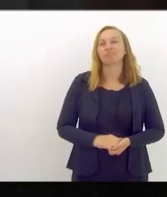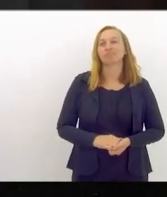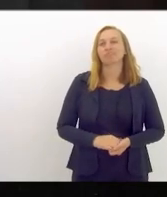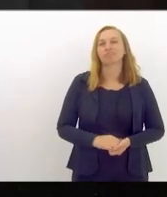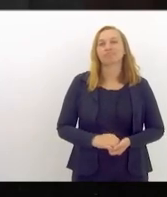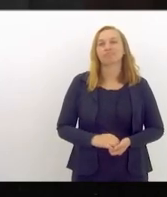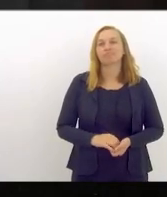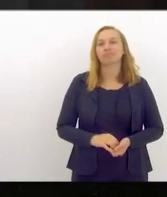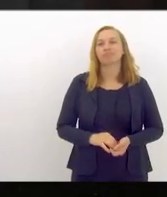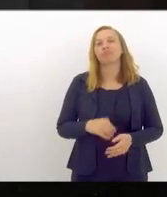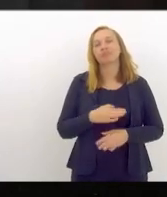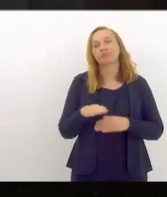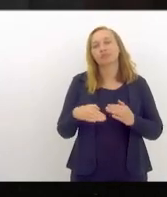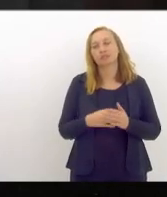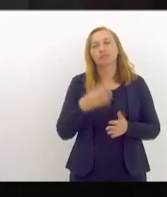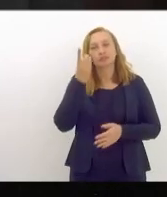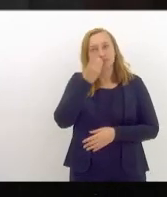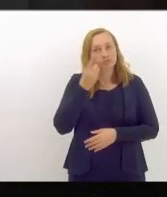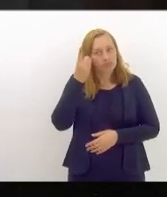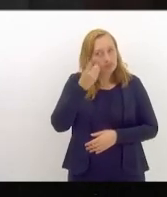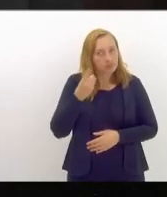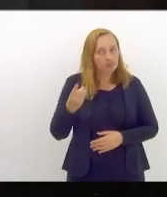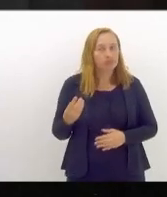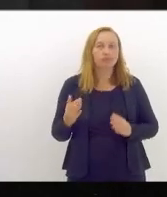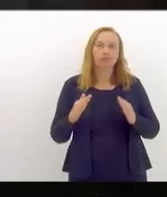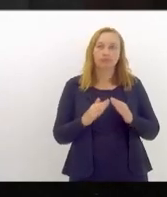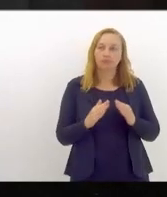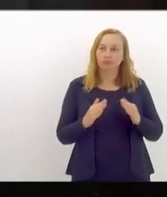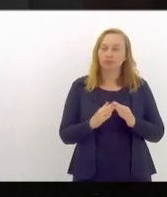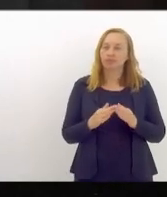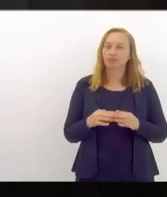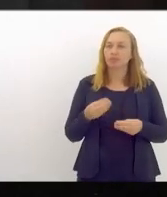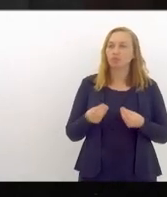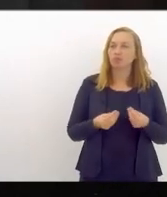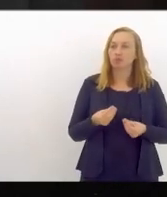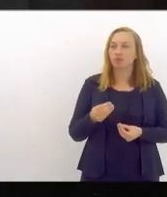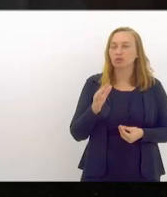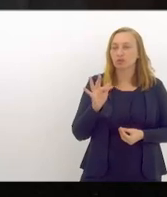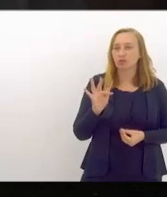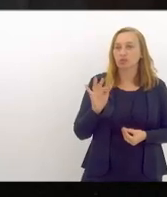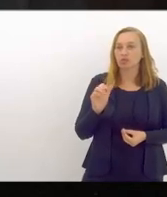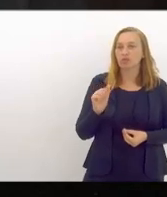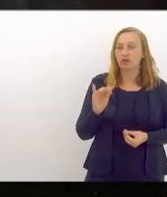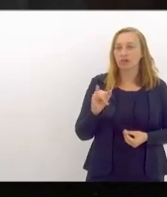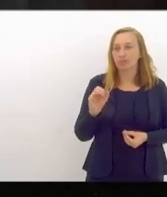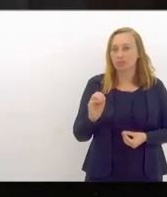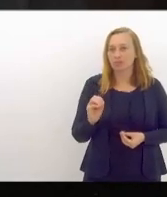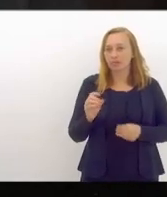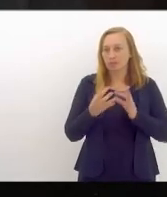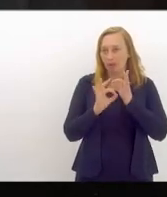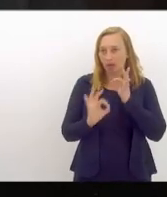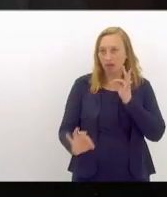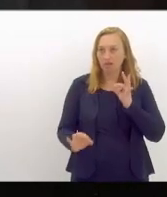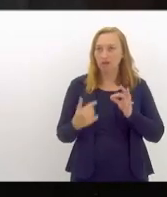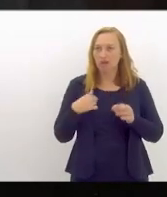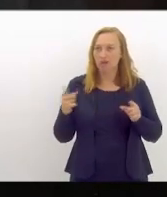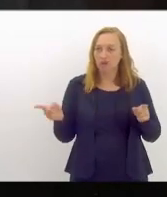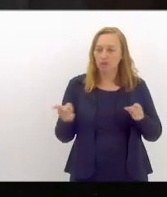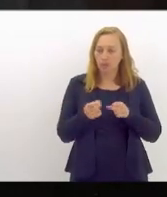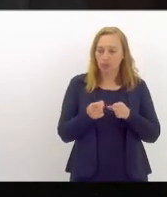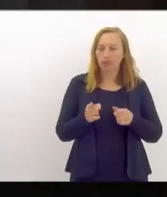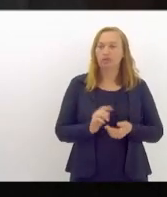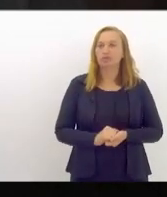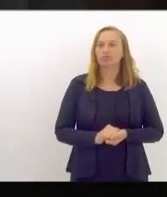e todos os parlamentares que estejam na casa como Fábio já fez um agradecimento um pouco mais extenso você um pouco mais